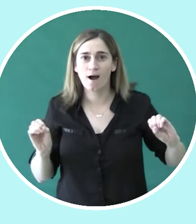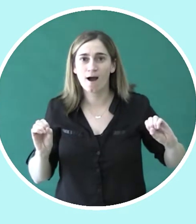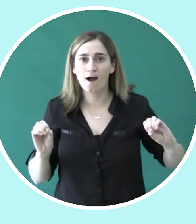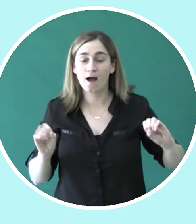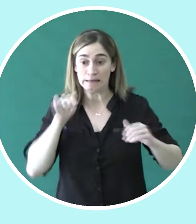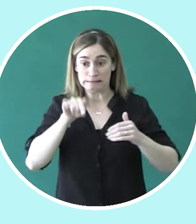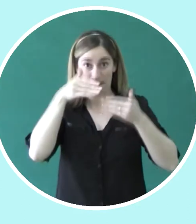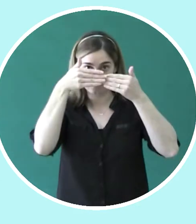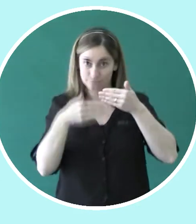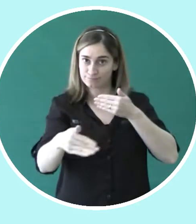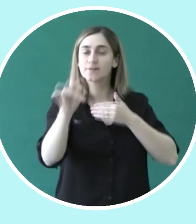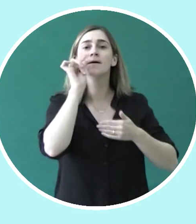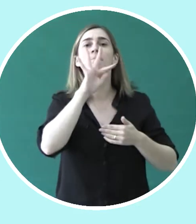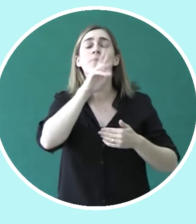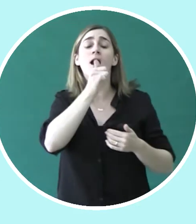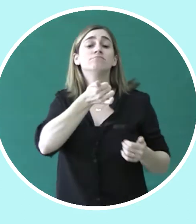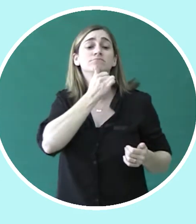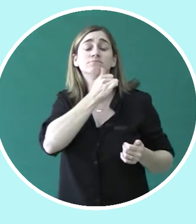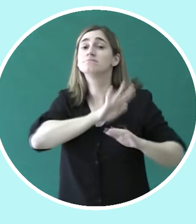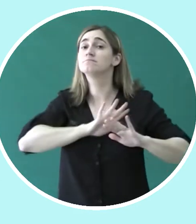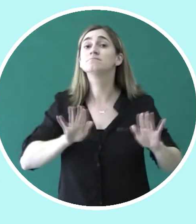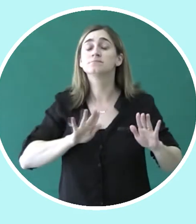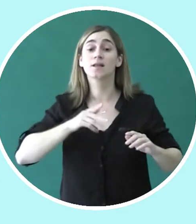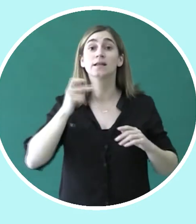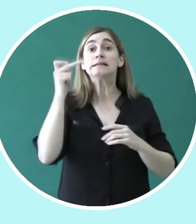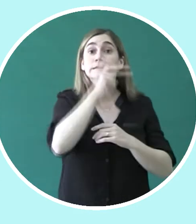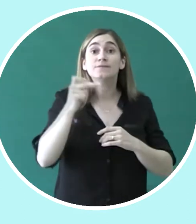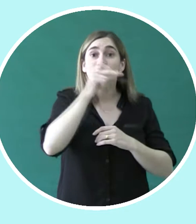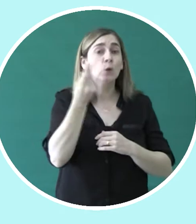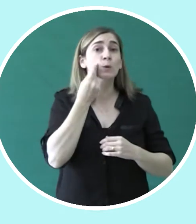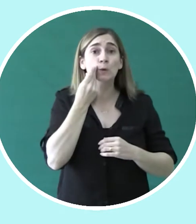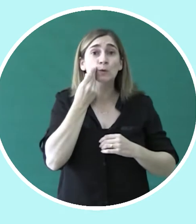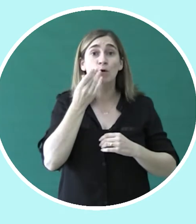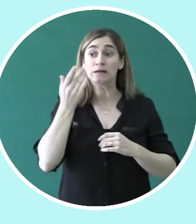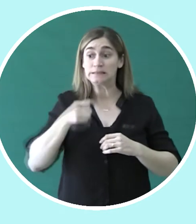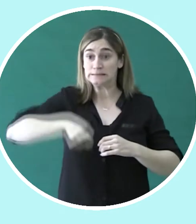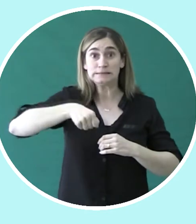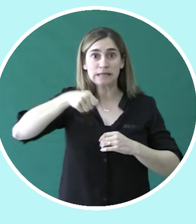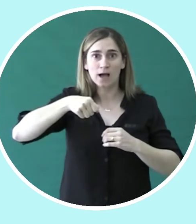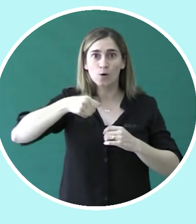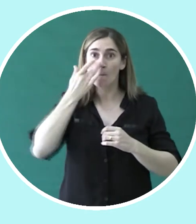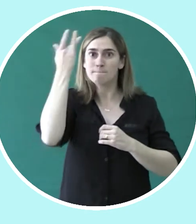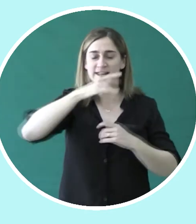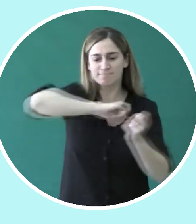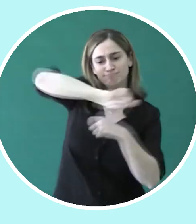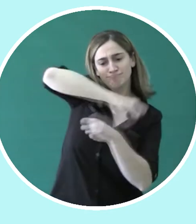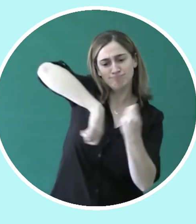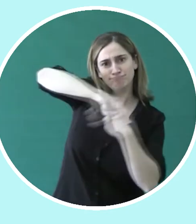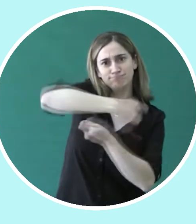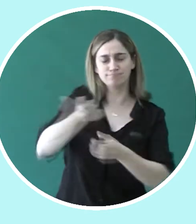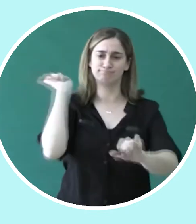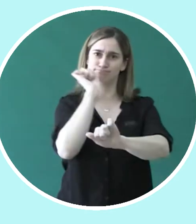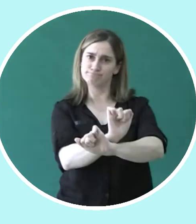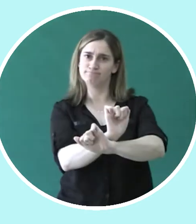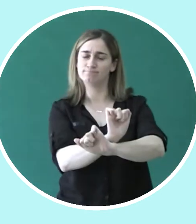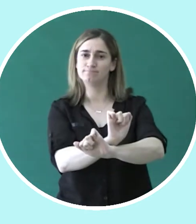em diante, os pais decidiram. A televisão foi embrulhada num saco preto e fechada com uma corrente